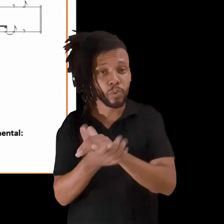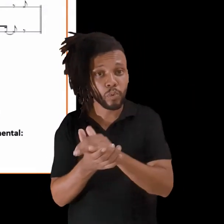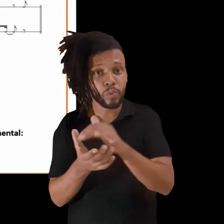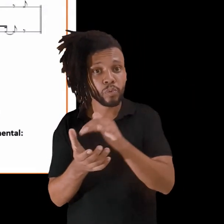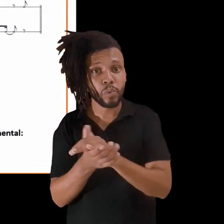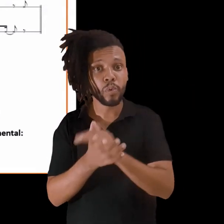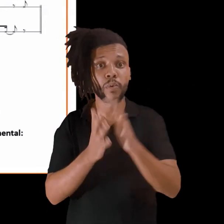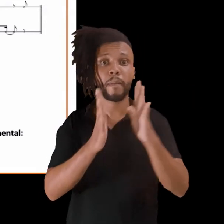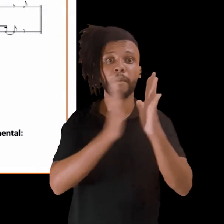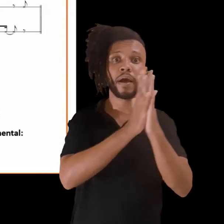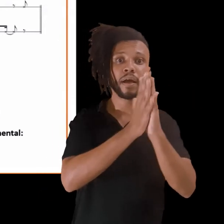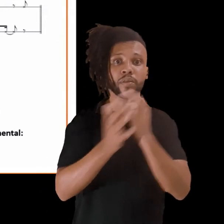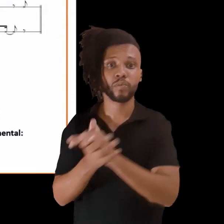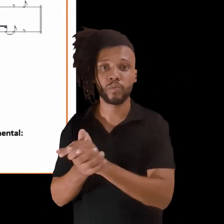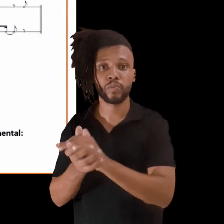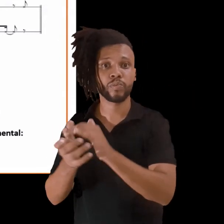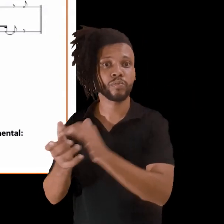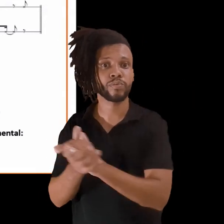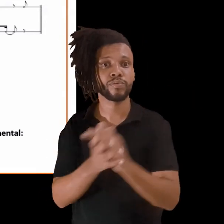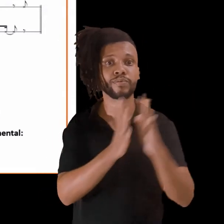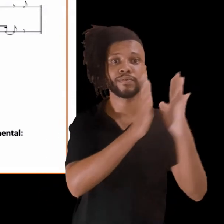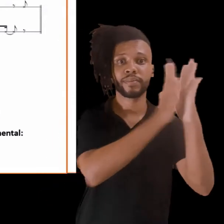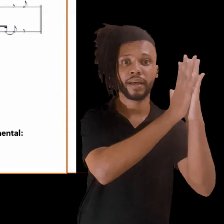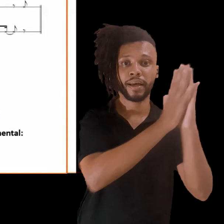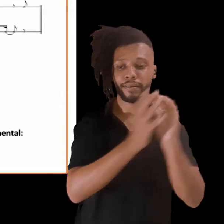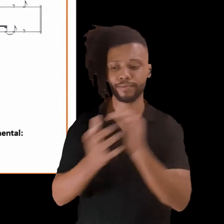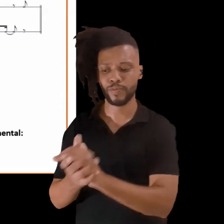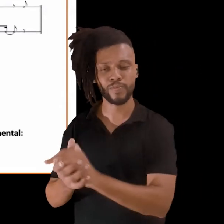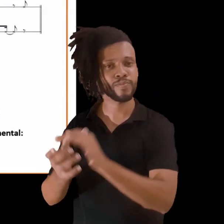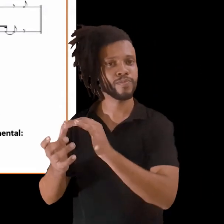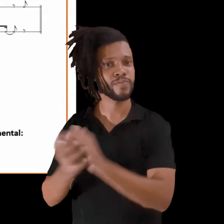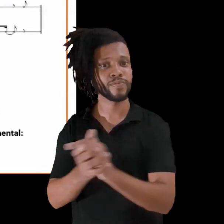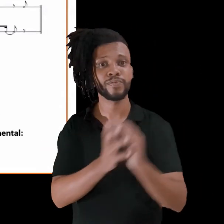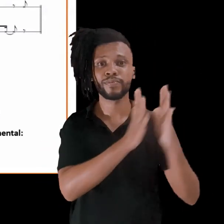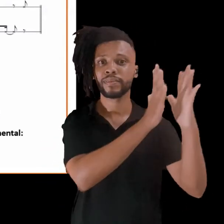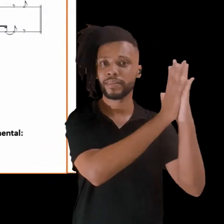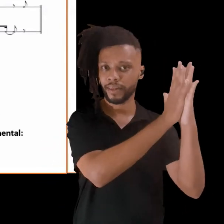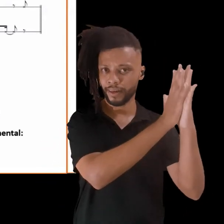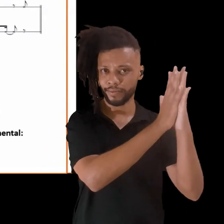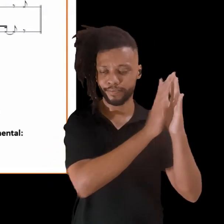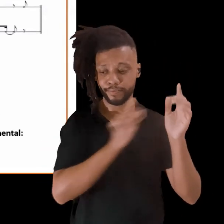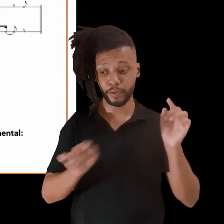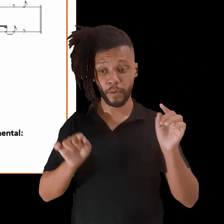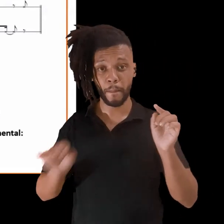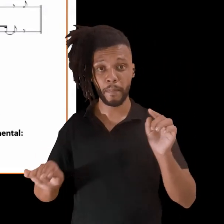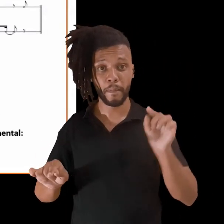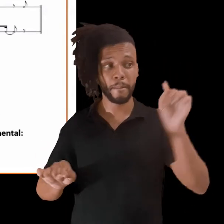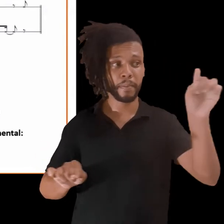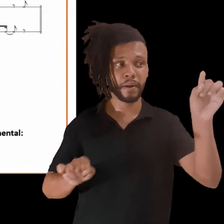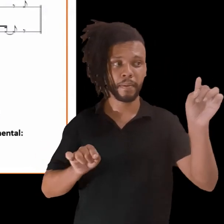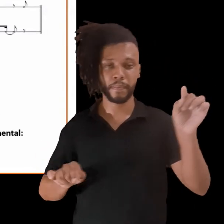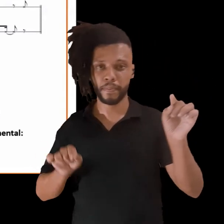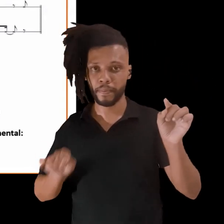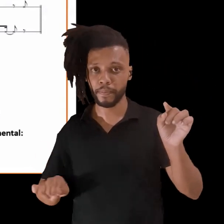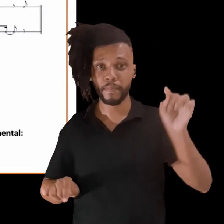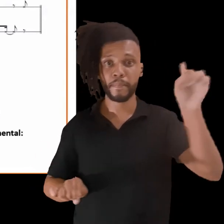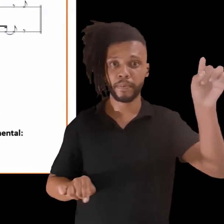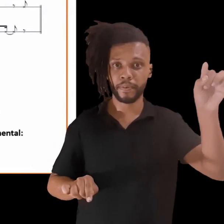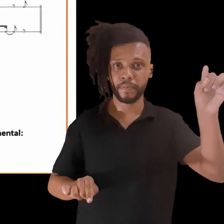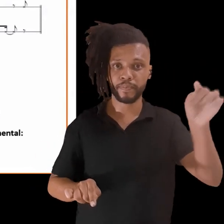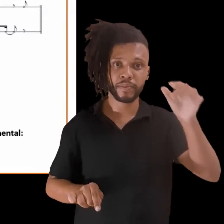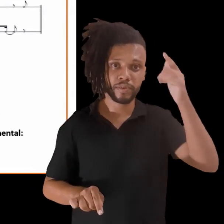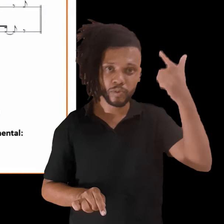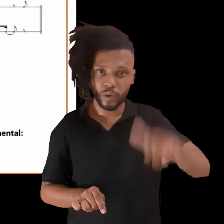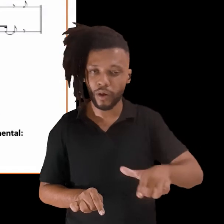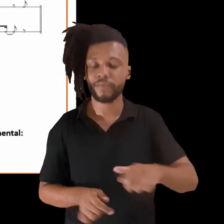tum, tá, tum, tum, tá, tum, tum, tá, tum, tum, tá. Treine comigo.